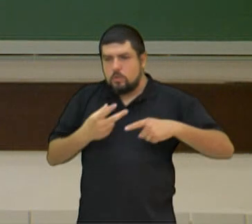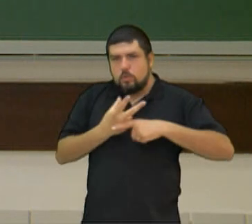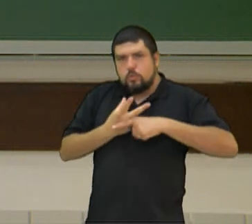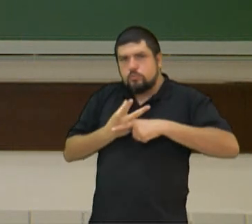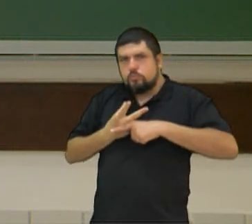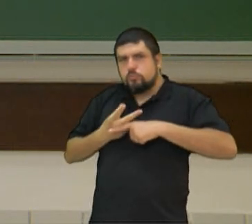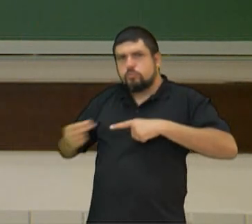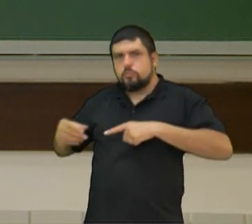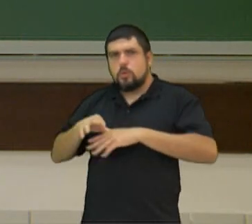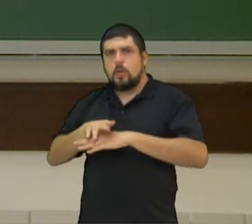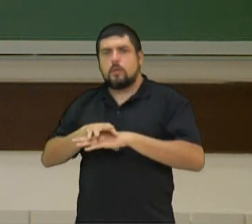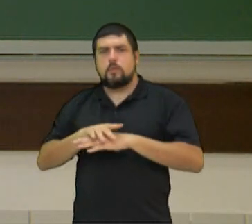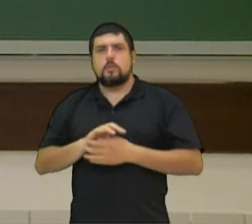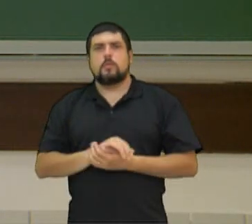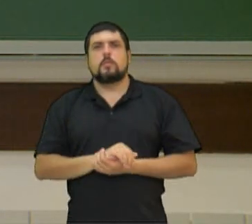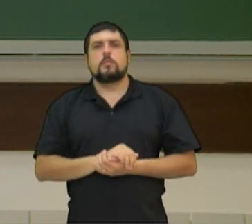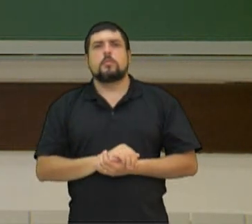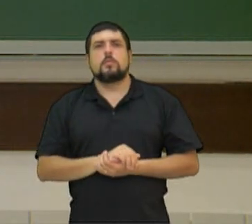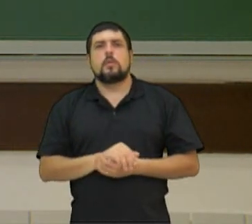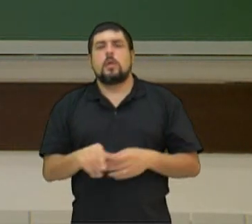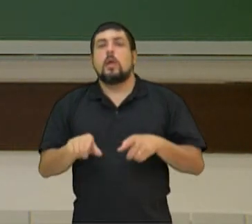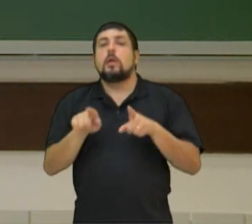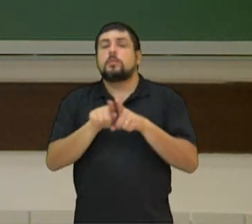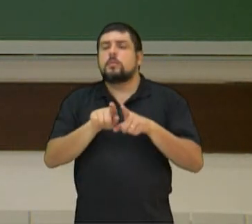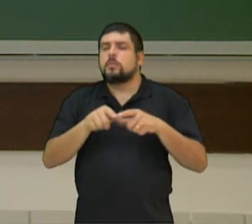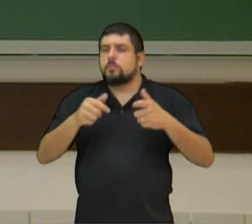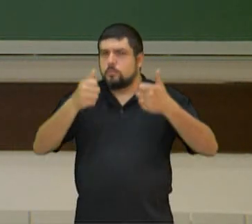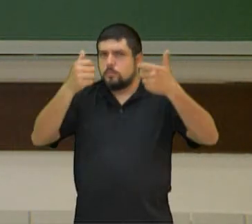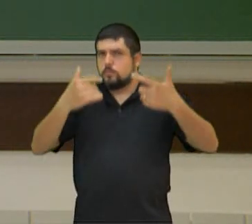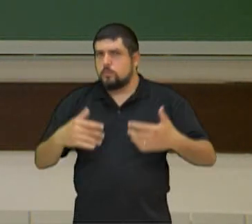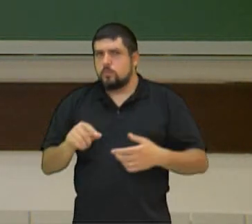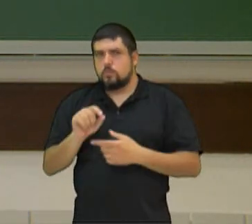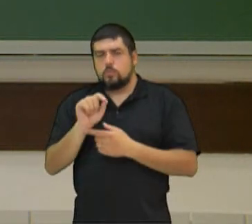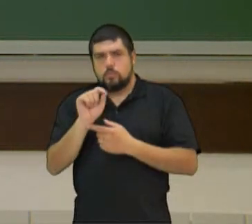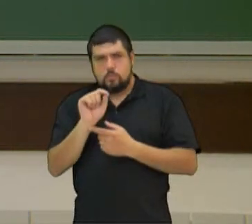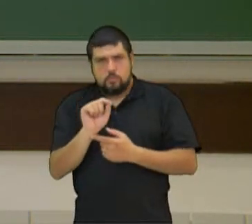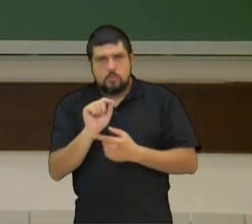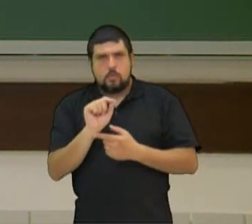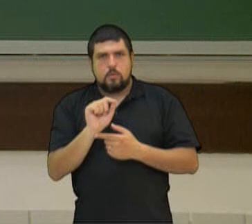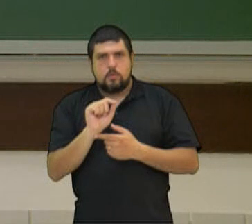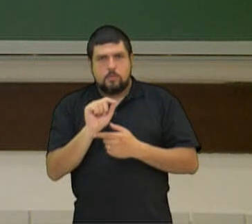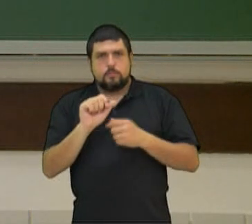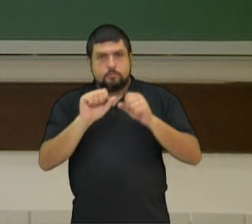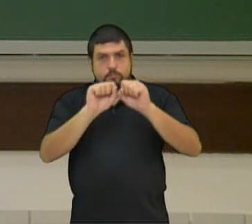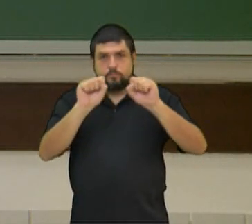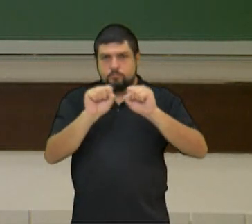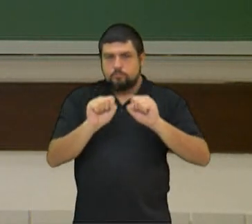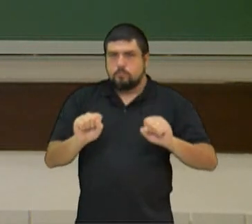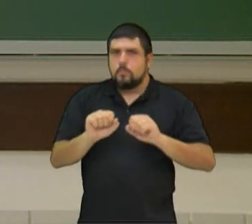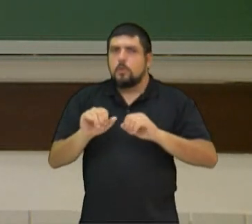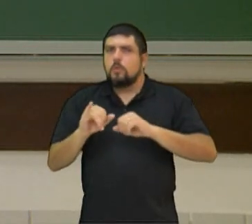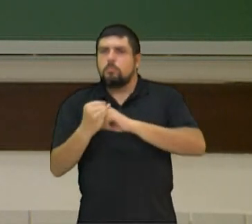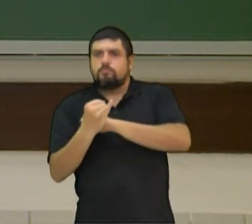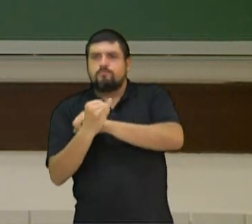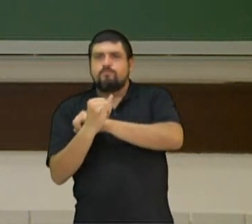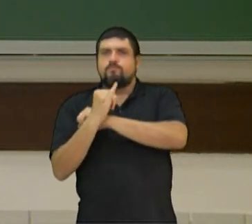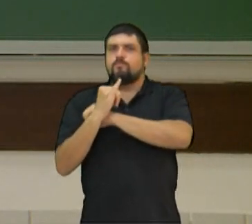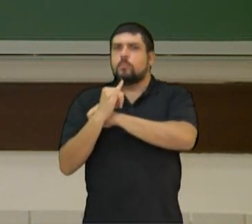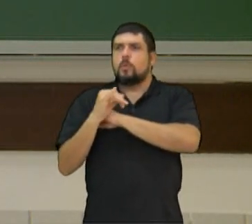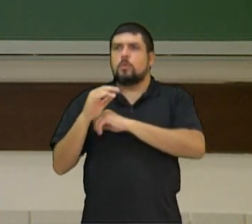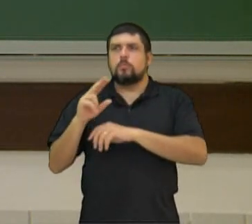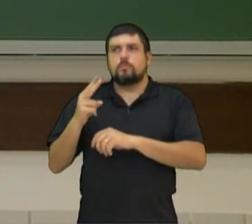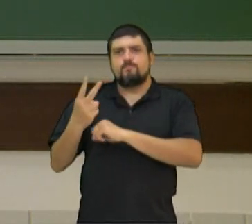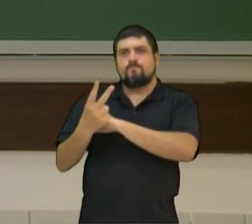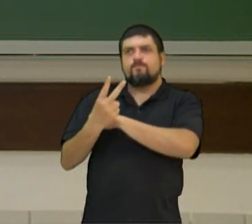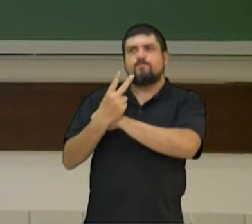doença. Nós vimos ainda que esse mecanismo é um mecanismo natural de defesa, mas